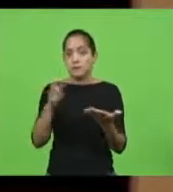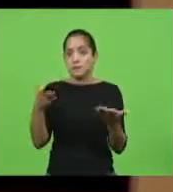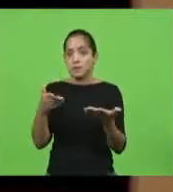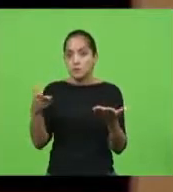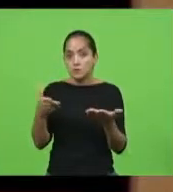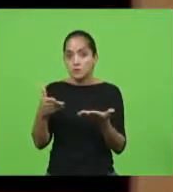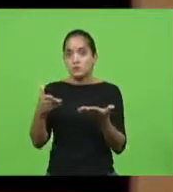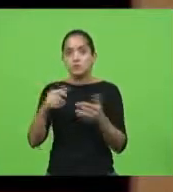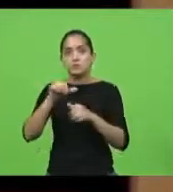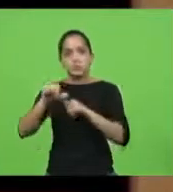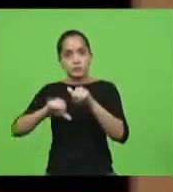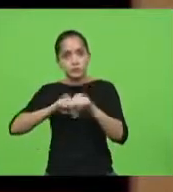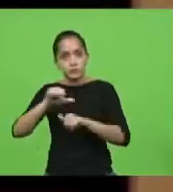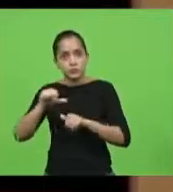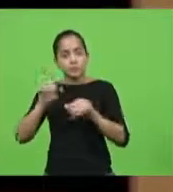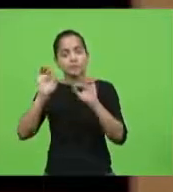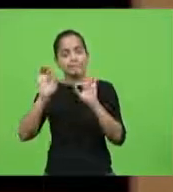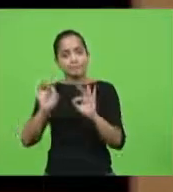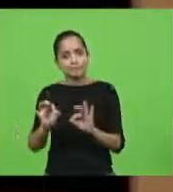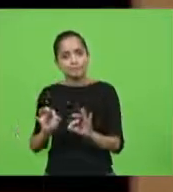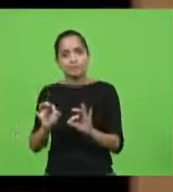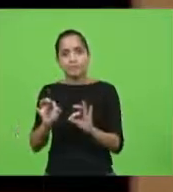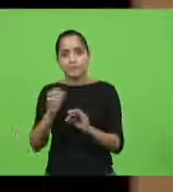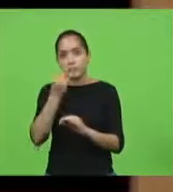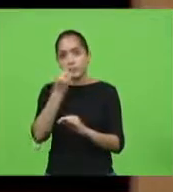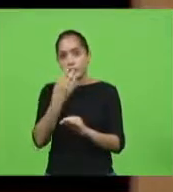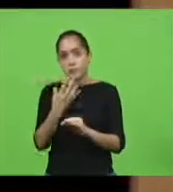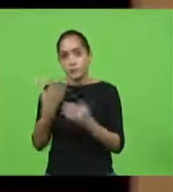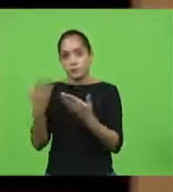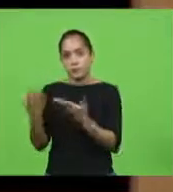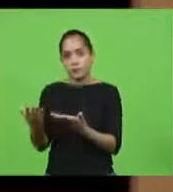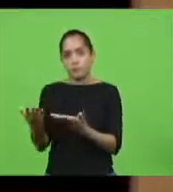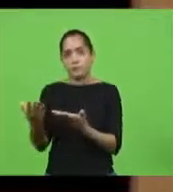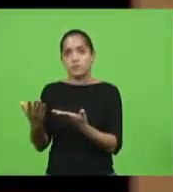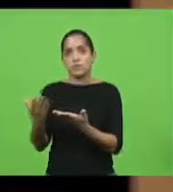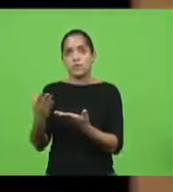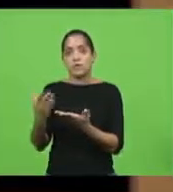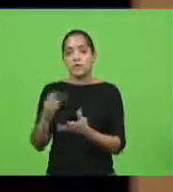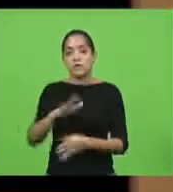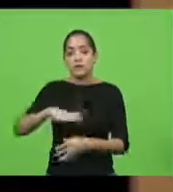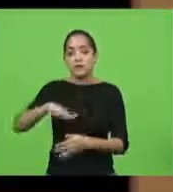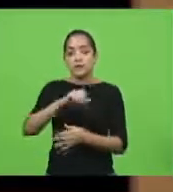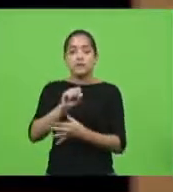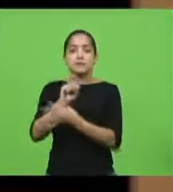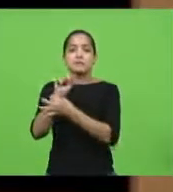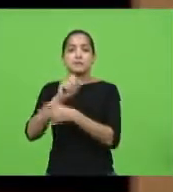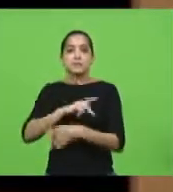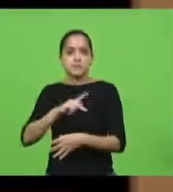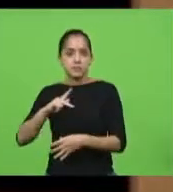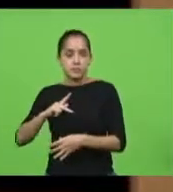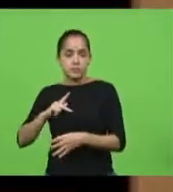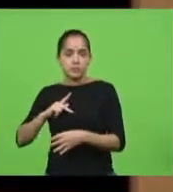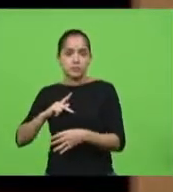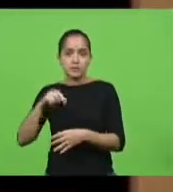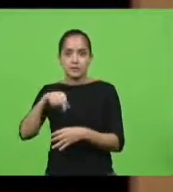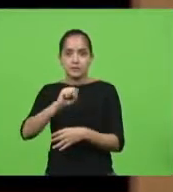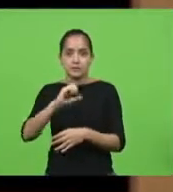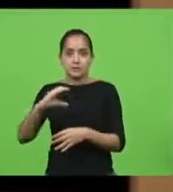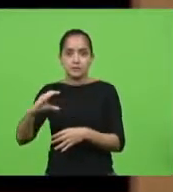posição acertada do governador com referência à segurança pública do Estado.